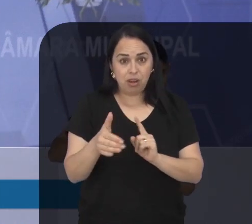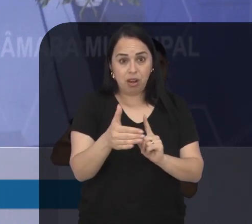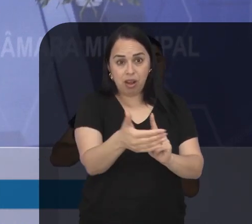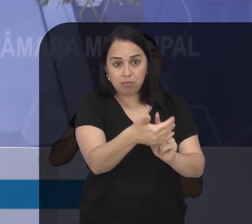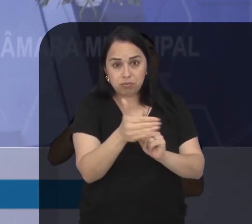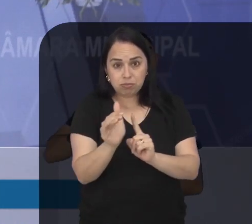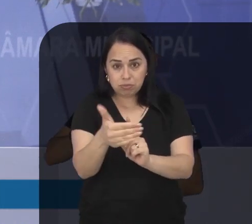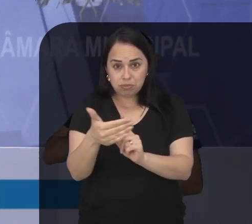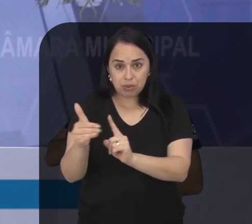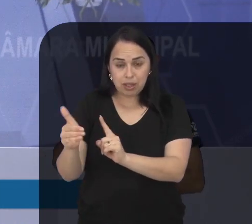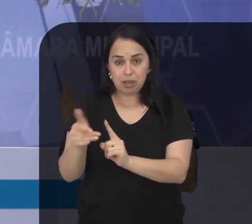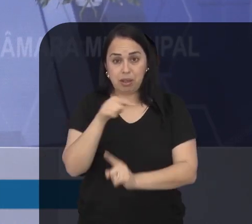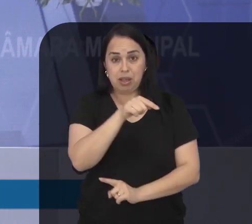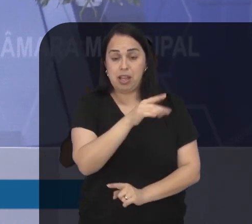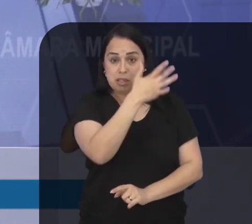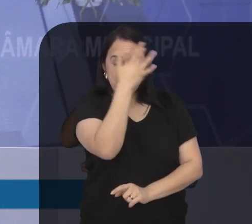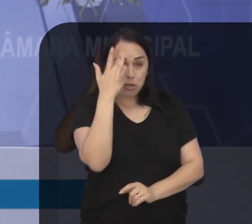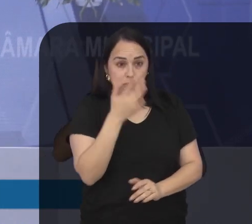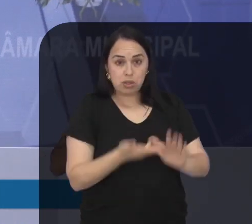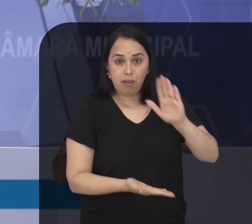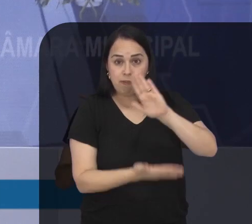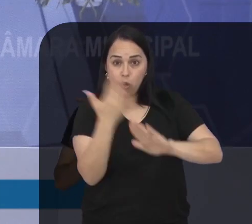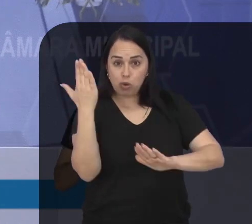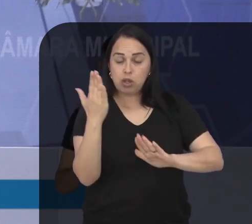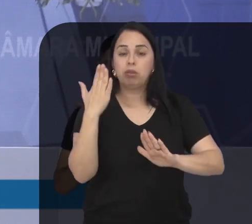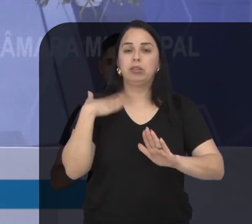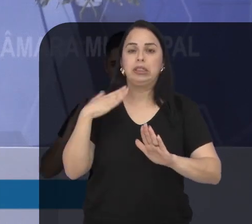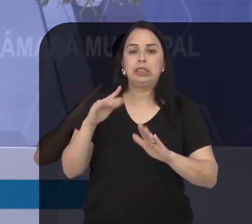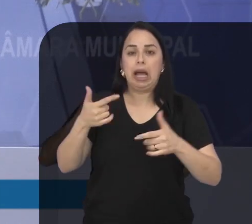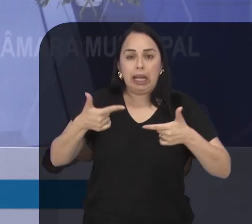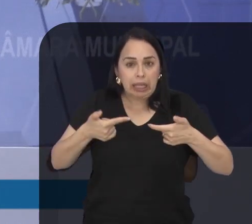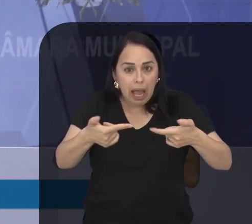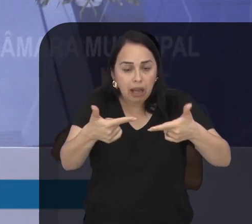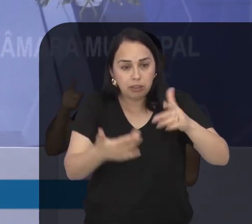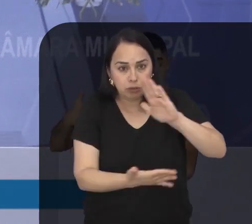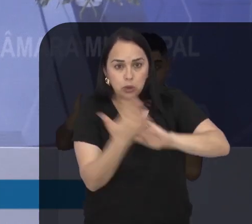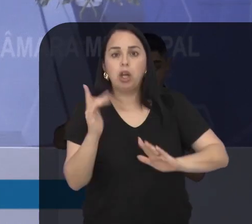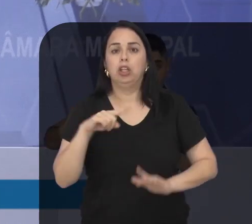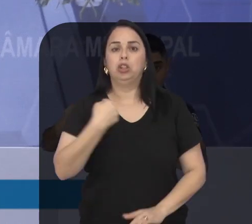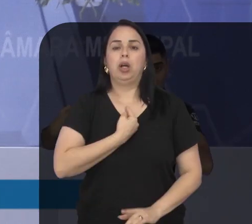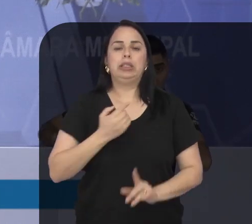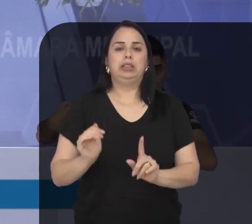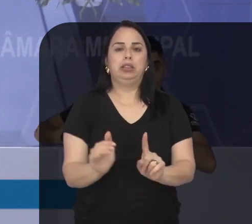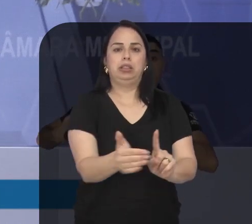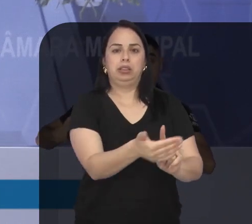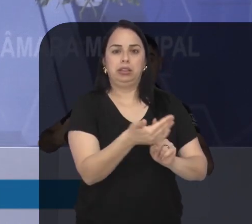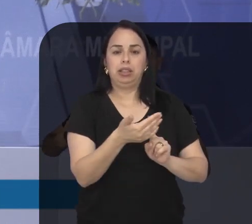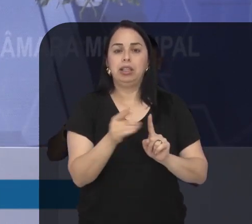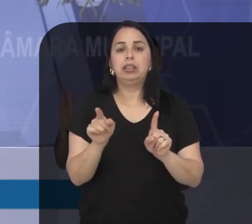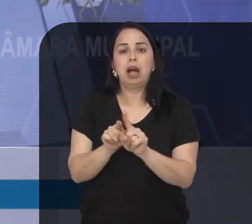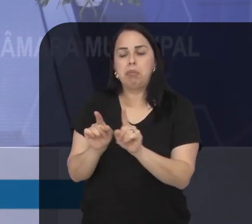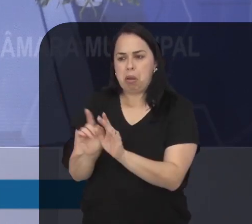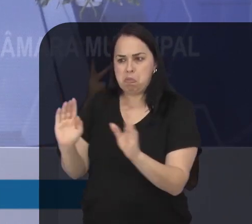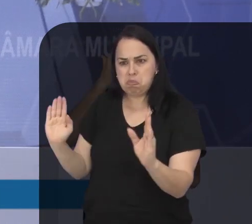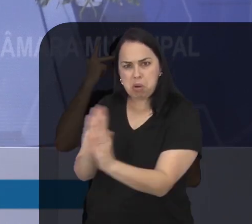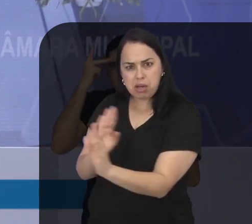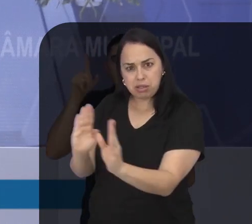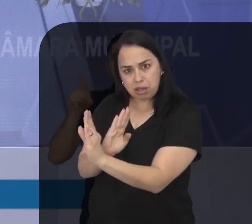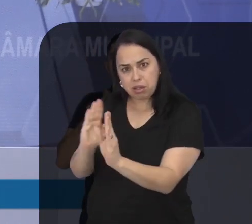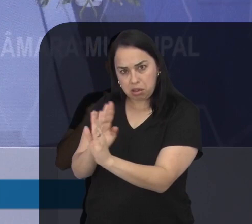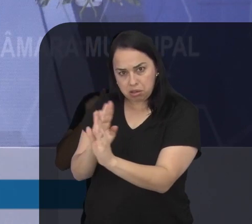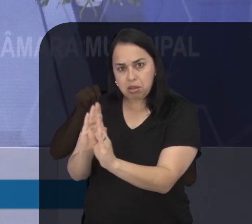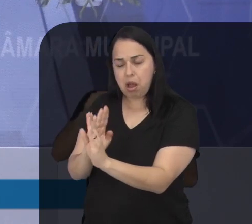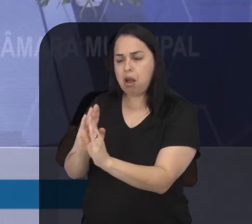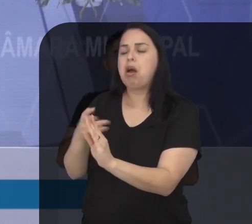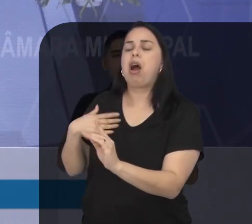estão sendo refugiados da guerra, temos acolhido, e os refugiados de perseguição religiosa.